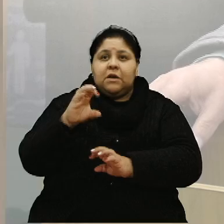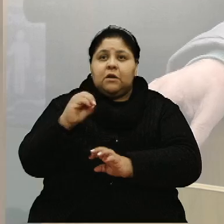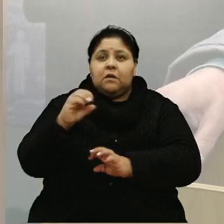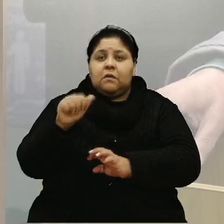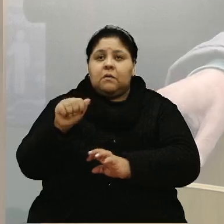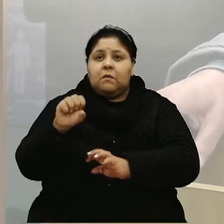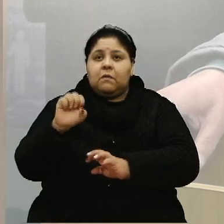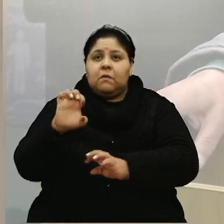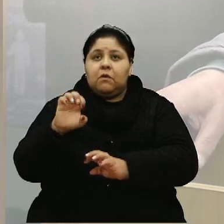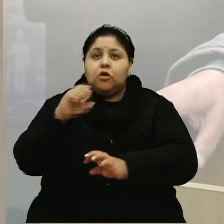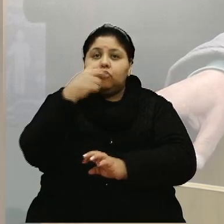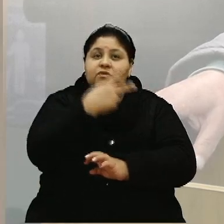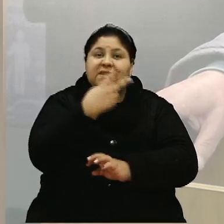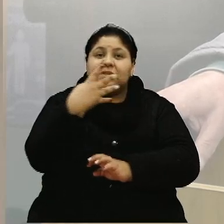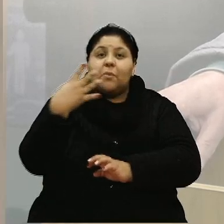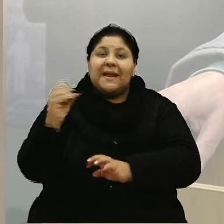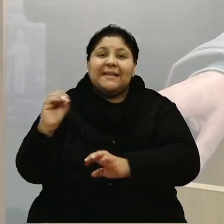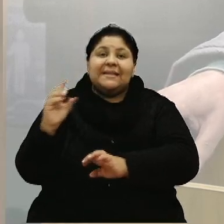240 dias.